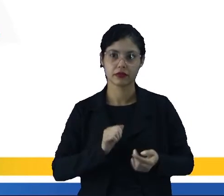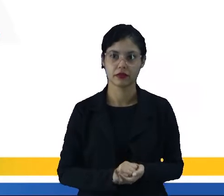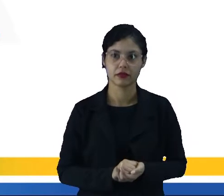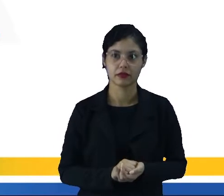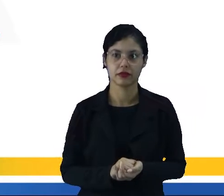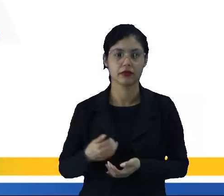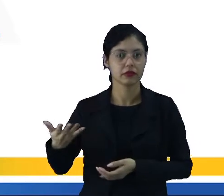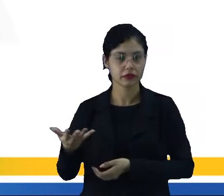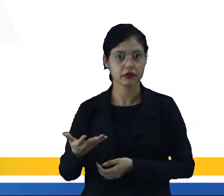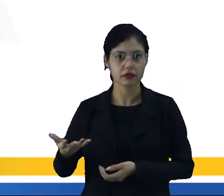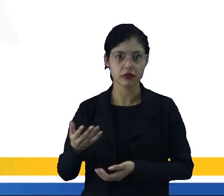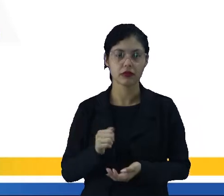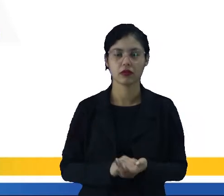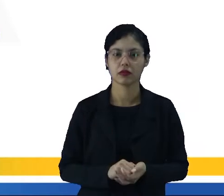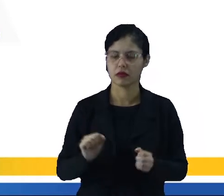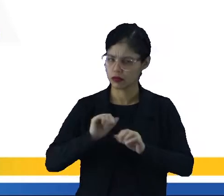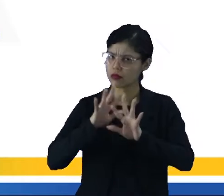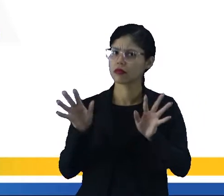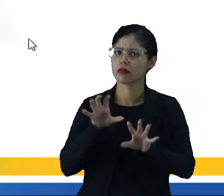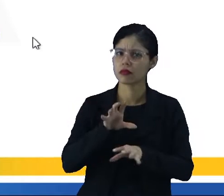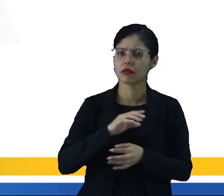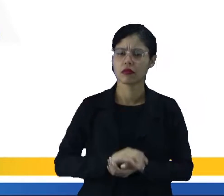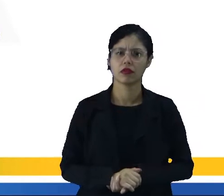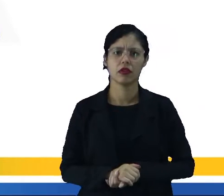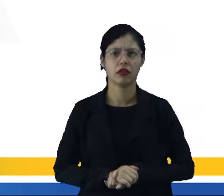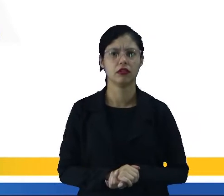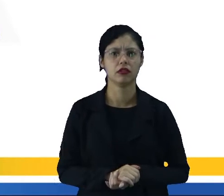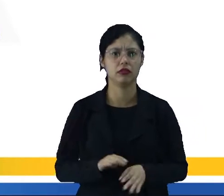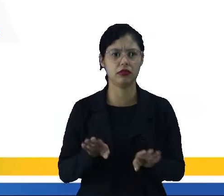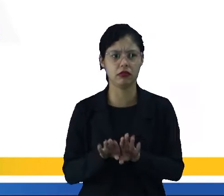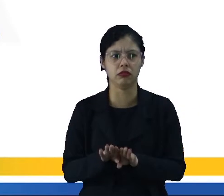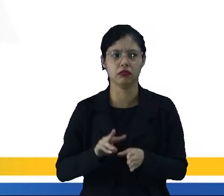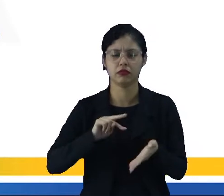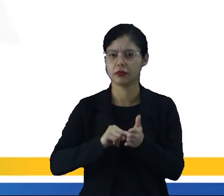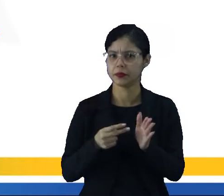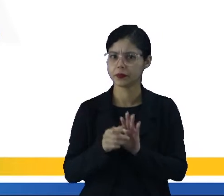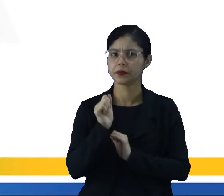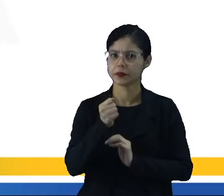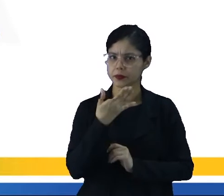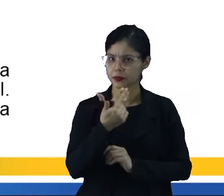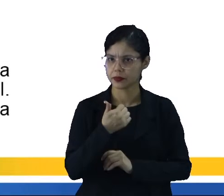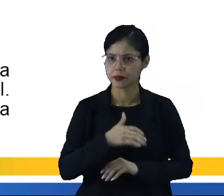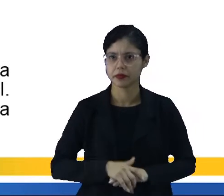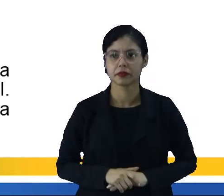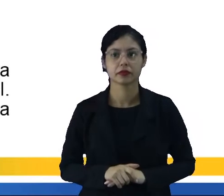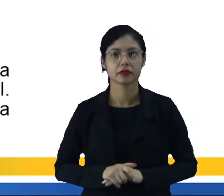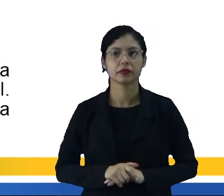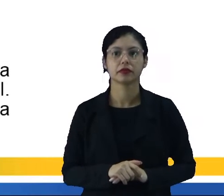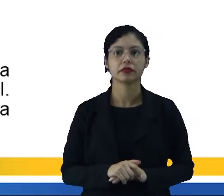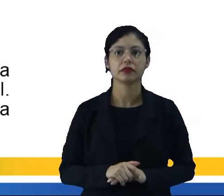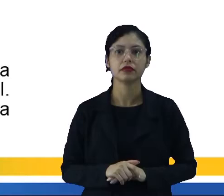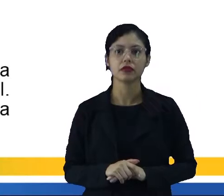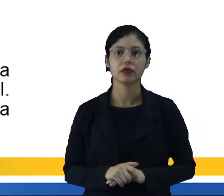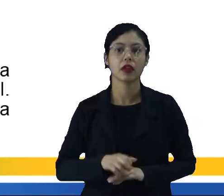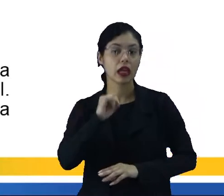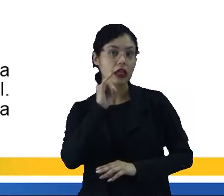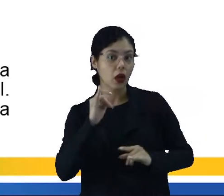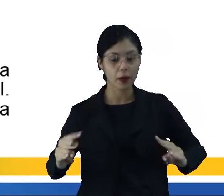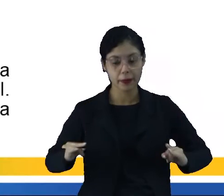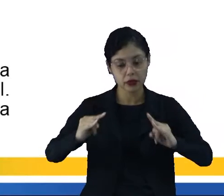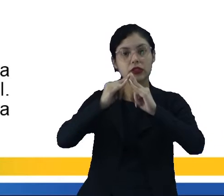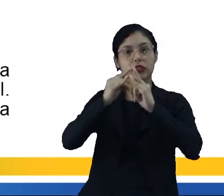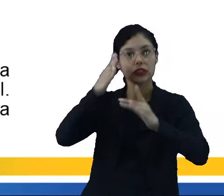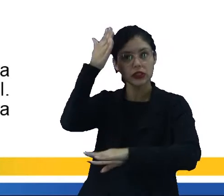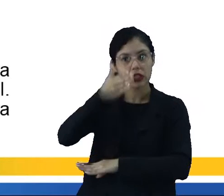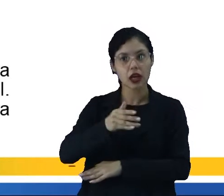da base ficou bem claro isso então então espero que você tenha entendido se uma pirâmide